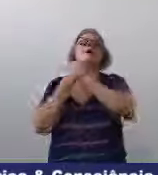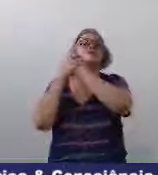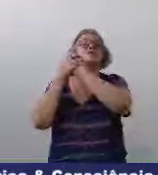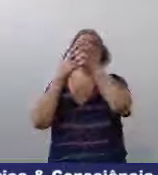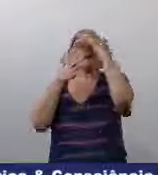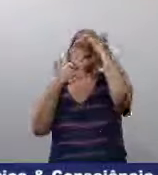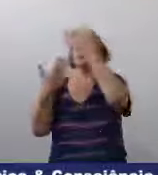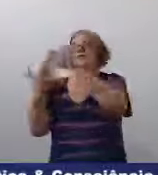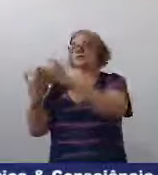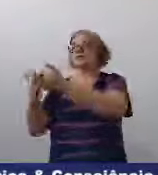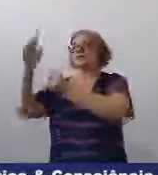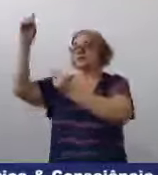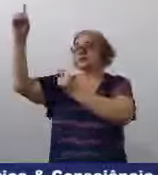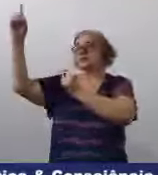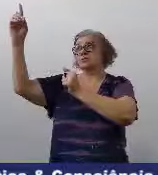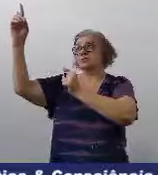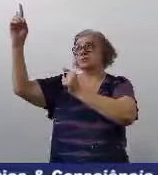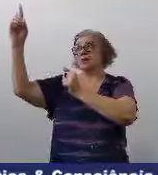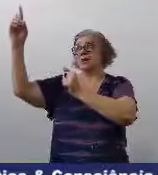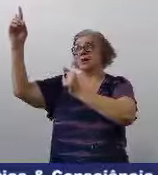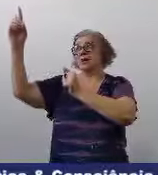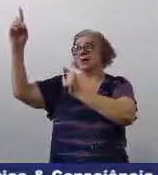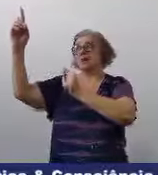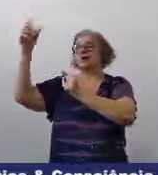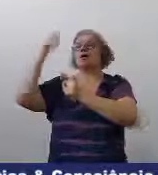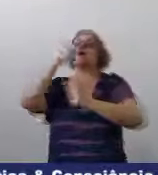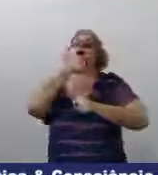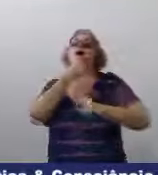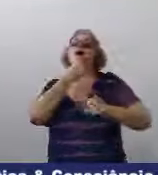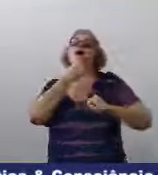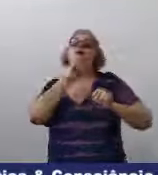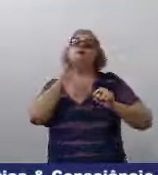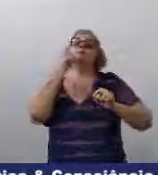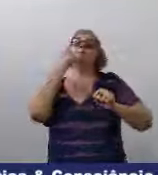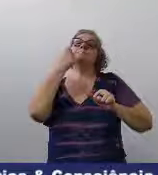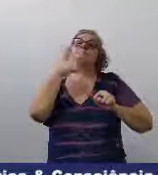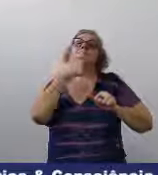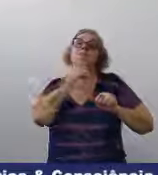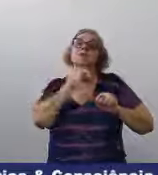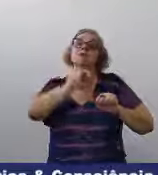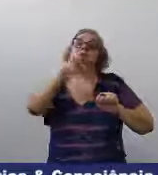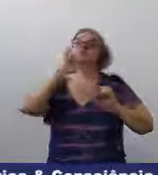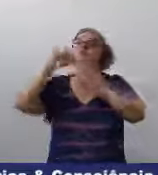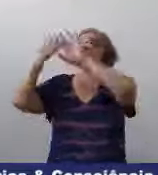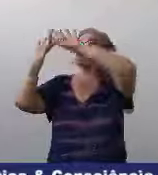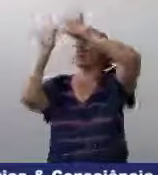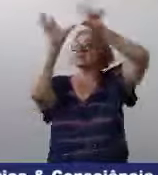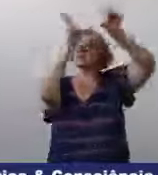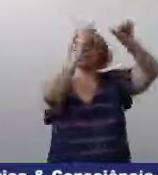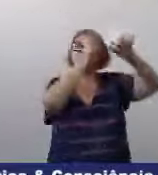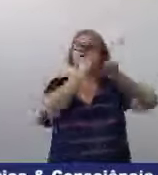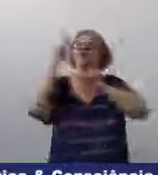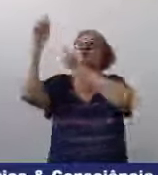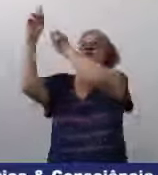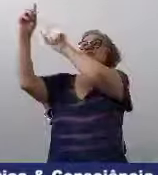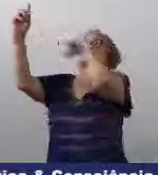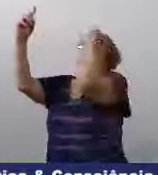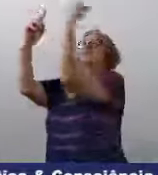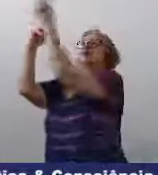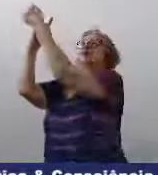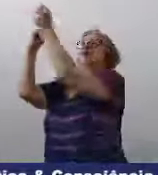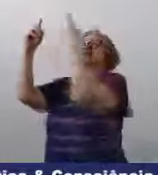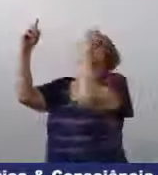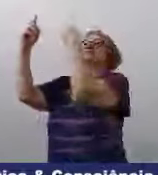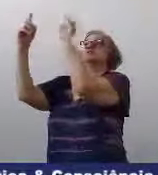e agradecimento ao Pai, quando dizemos a Ele: Pai nosso que estais nos céus,